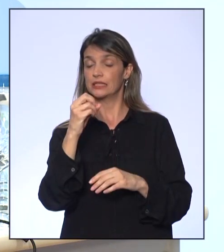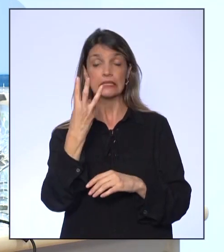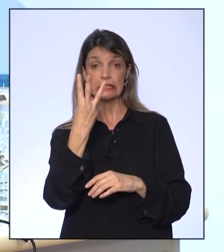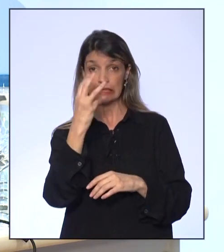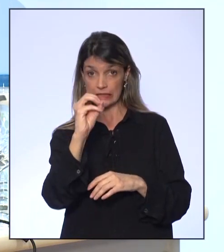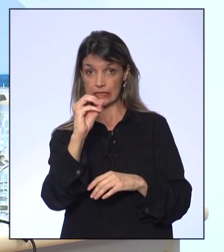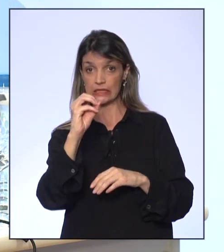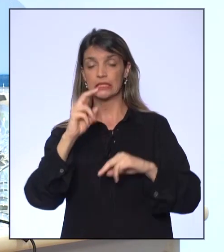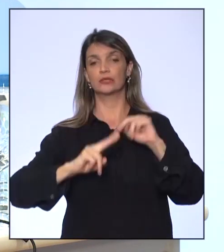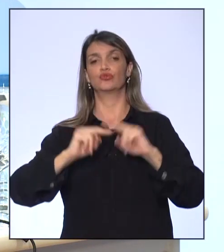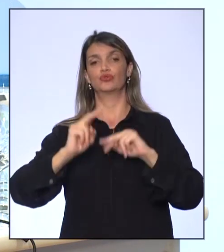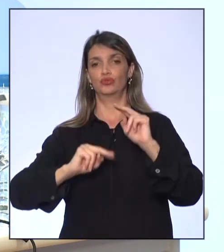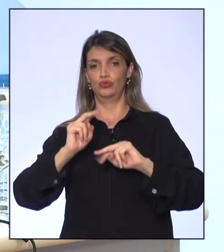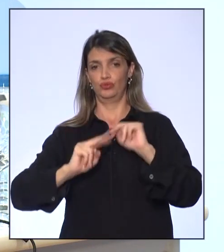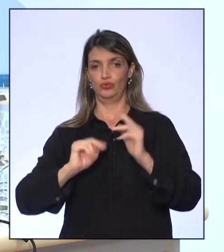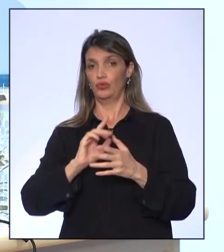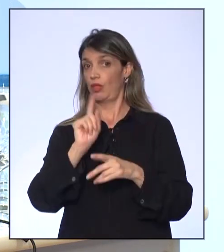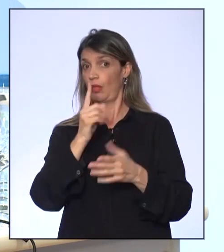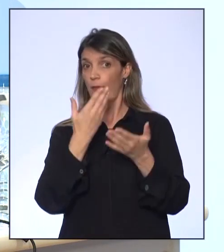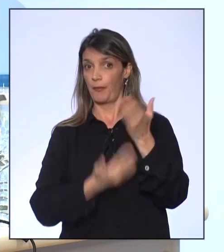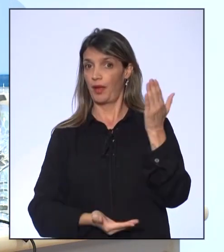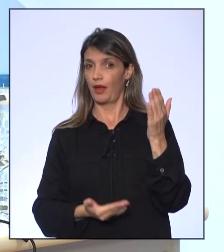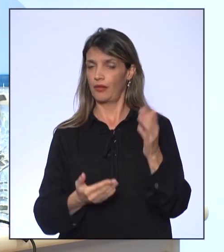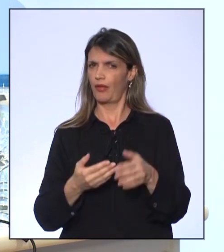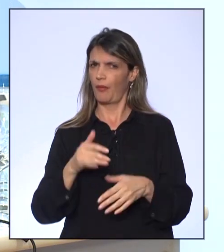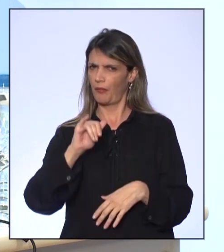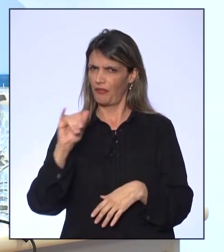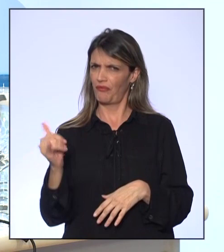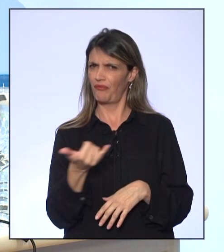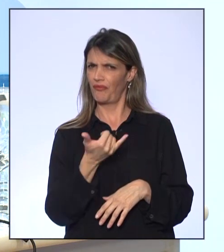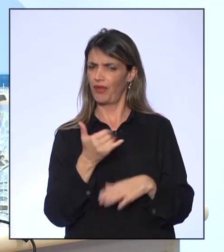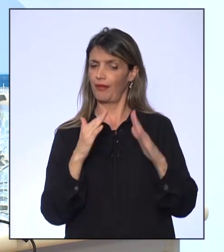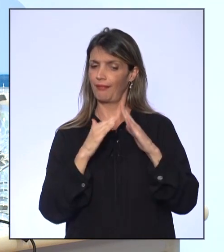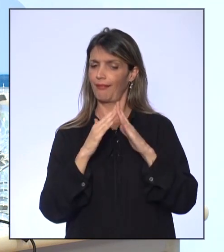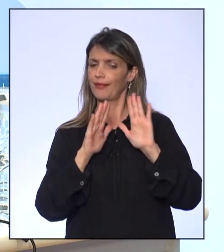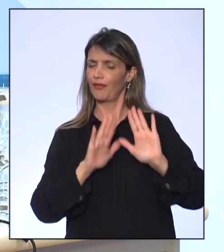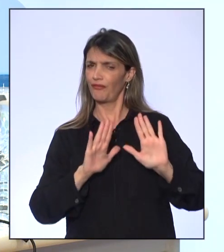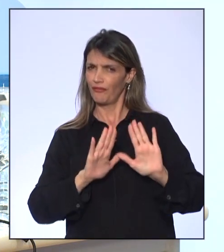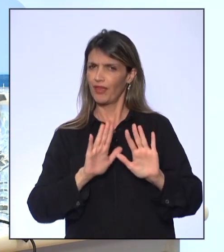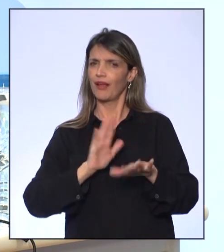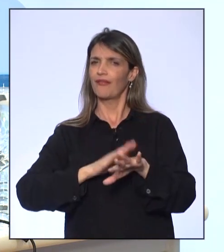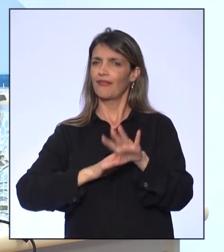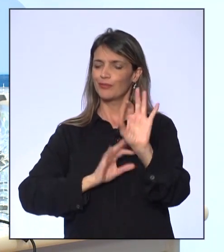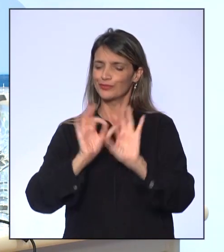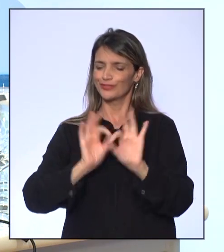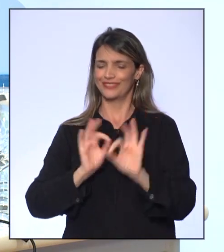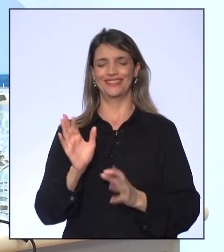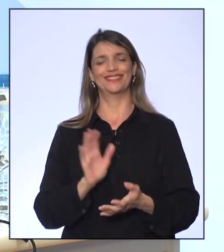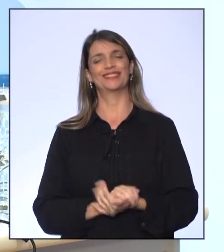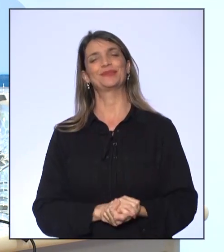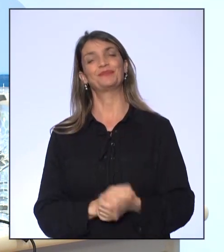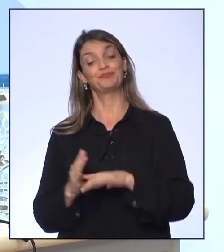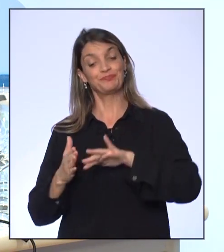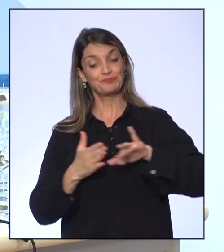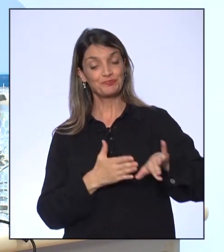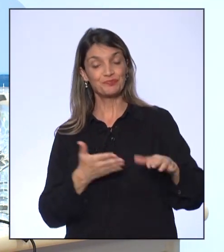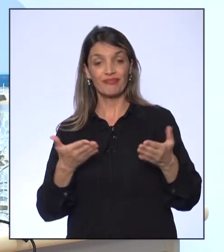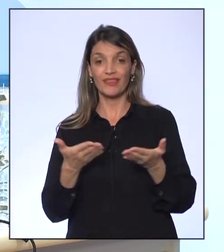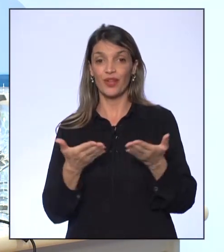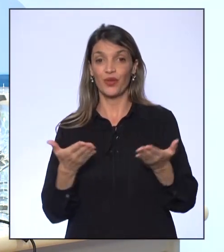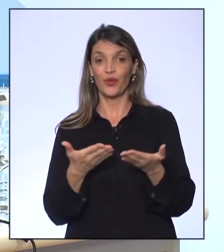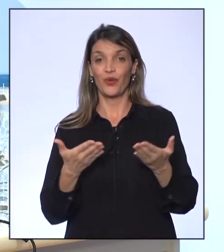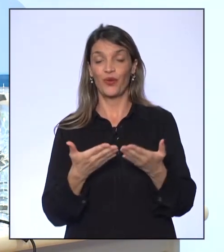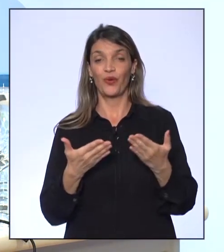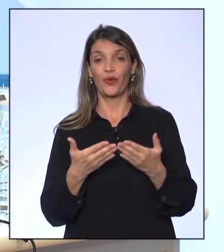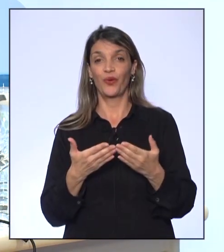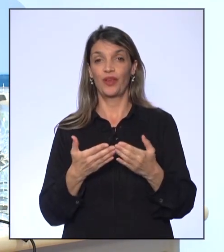tá? Não deixa escapar. Aproveita a pandemia, fique em casa, faça o projeto. E agora, professor, nós vamos para as nossas contribuições aqui do chat, que